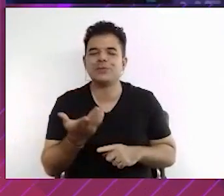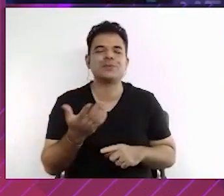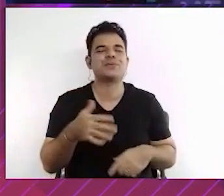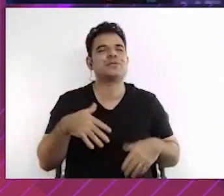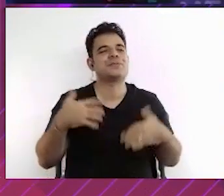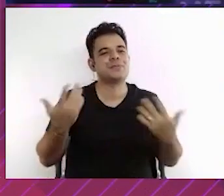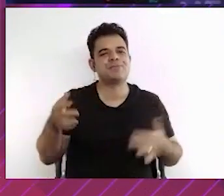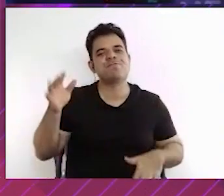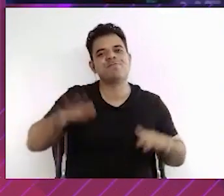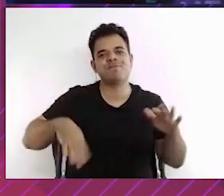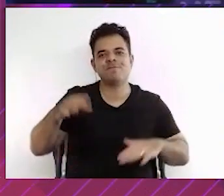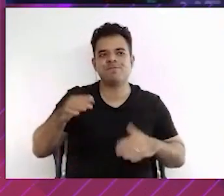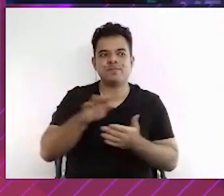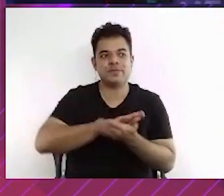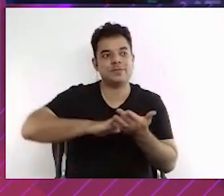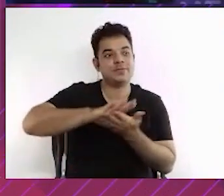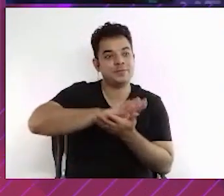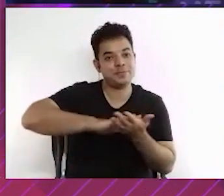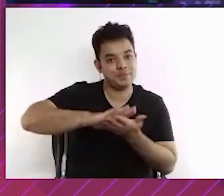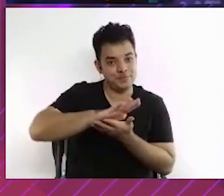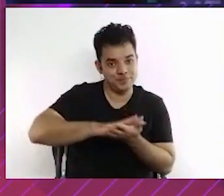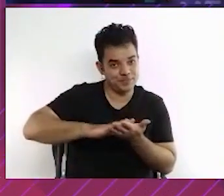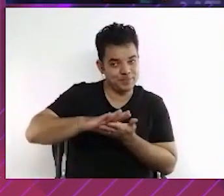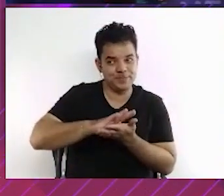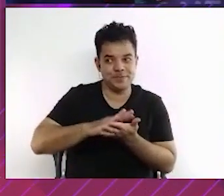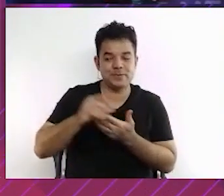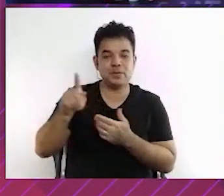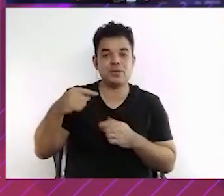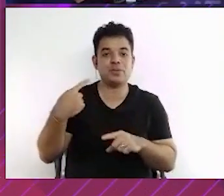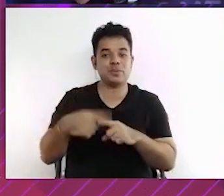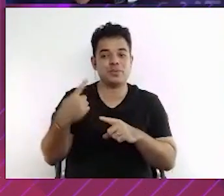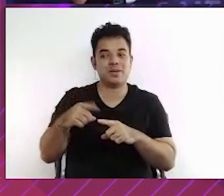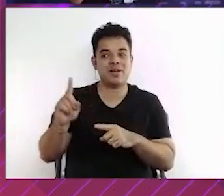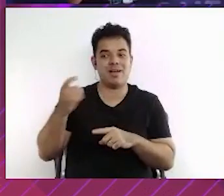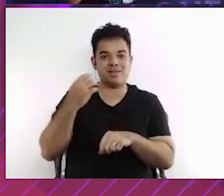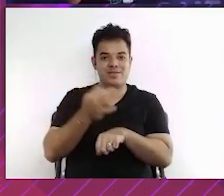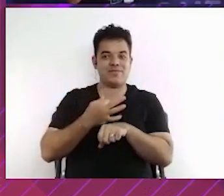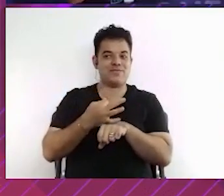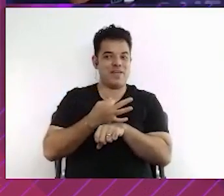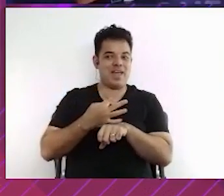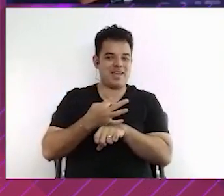sem nenhum outro plantão anterior, porque ele estava de férias, acontece.